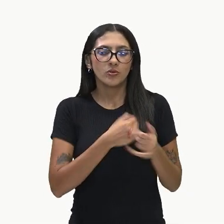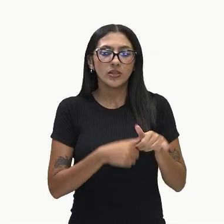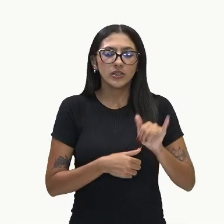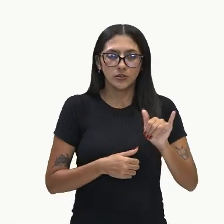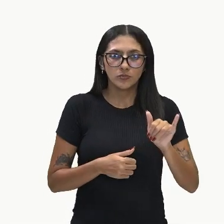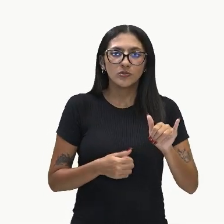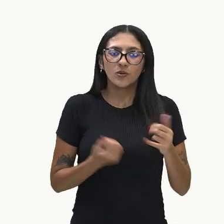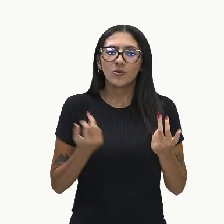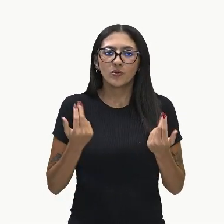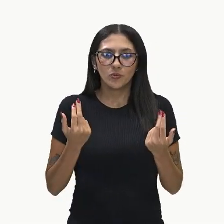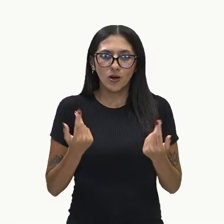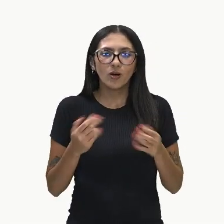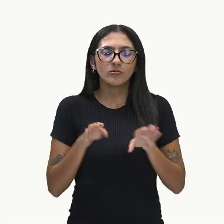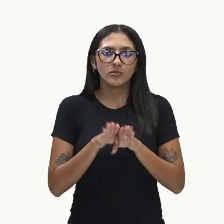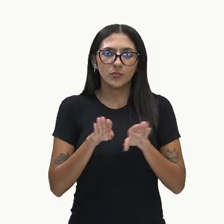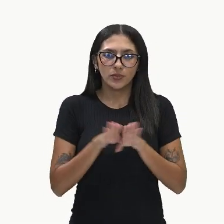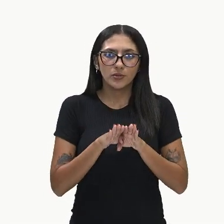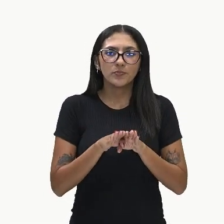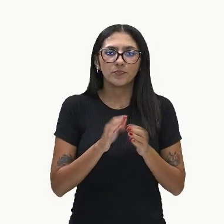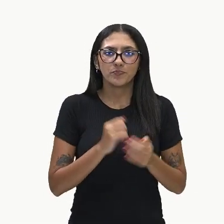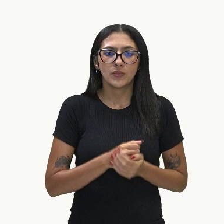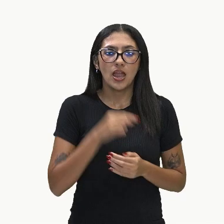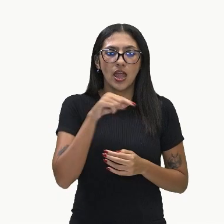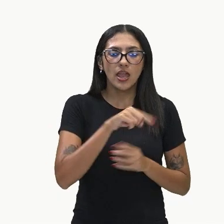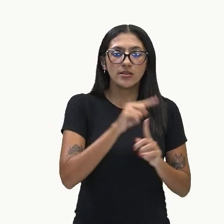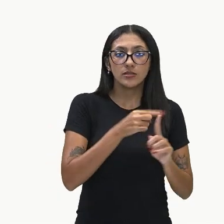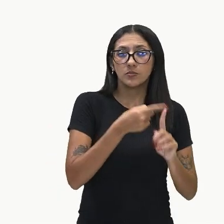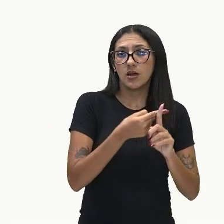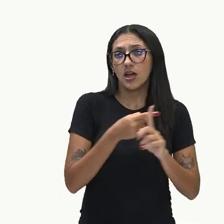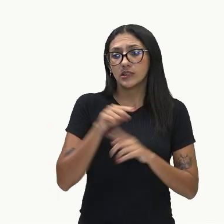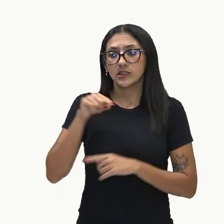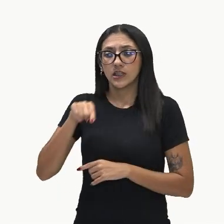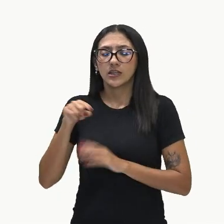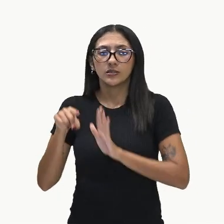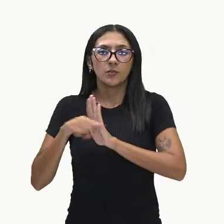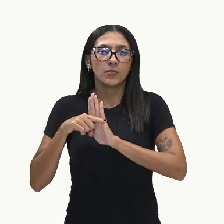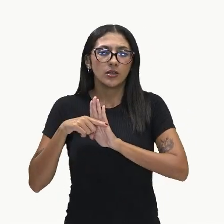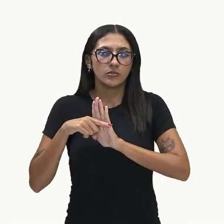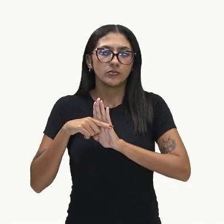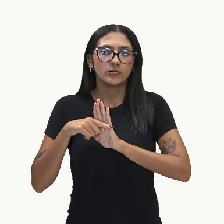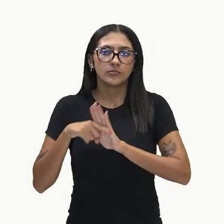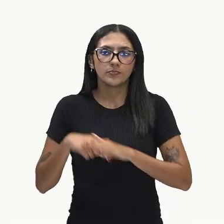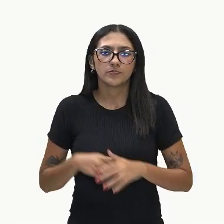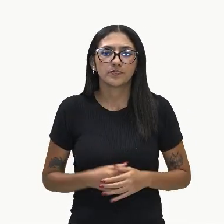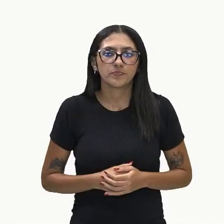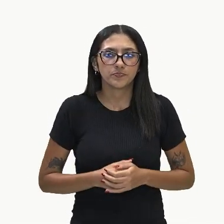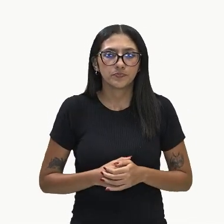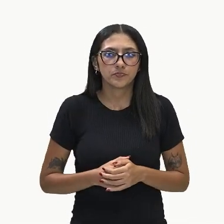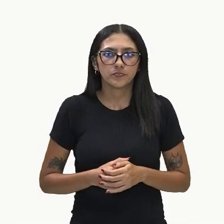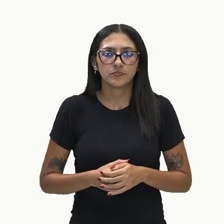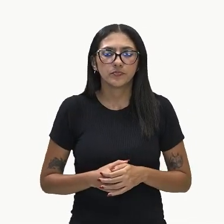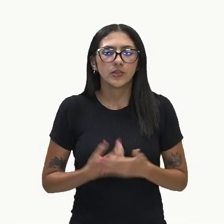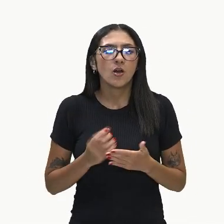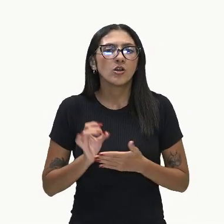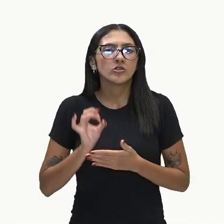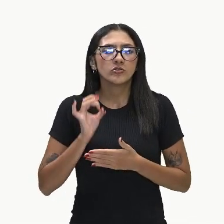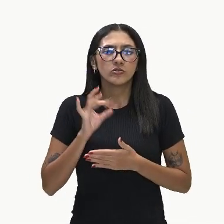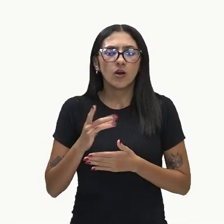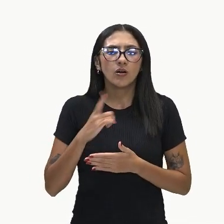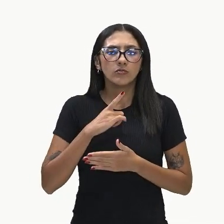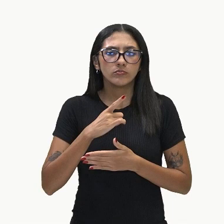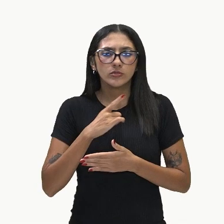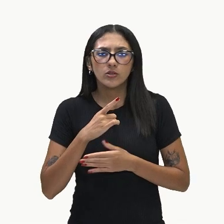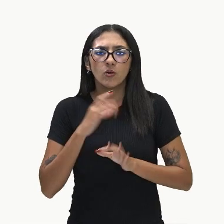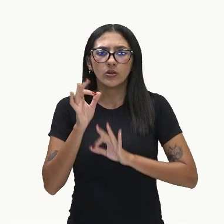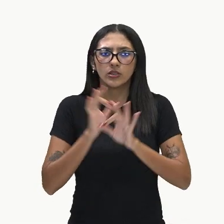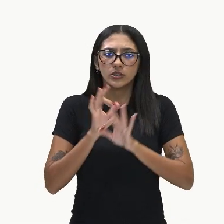né? Só que um é positivo e o outro é negativo. Então, basta a gente adicionar as duas equações membro a membro. Isso